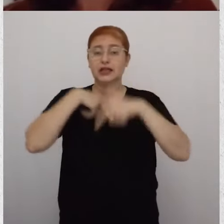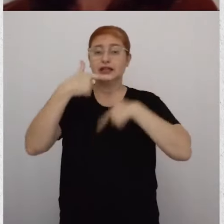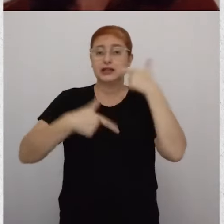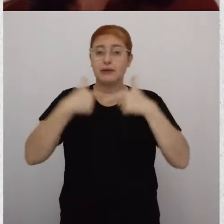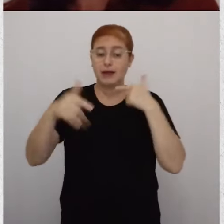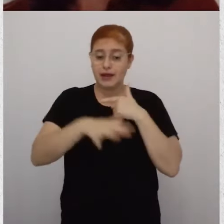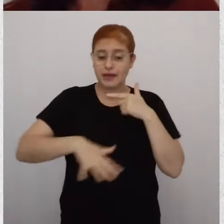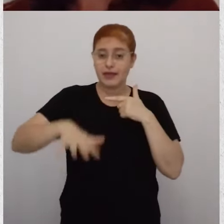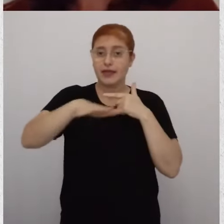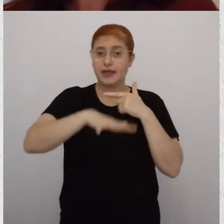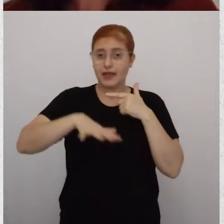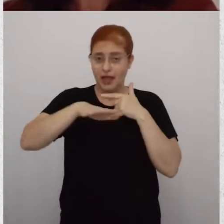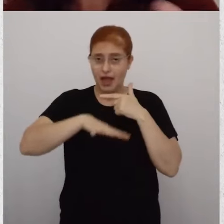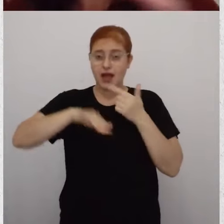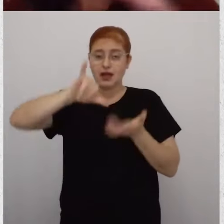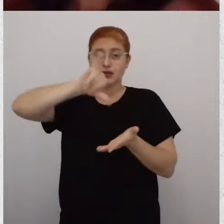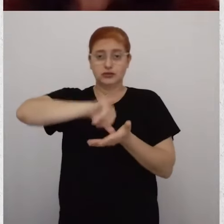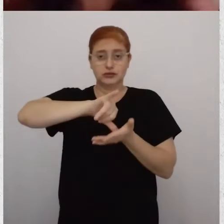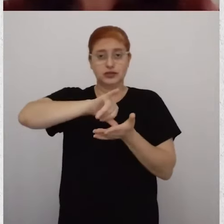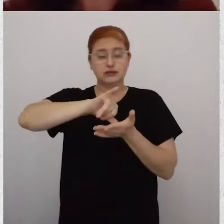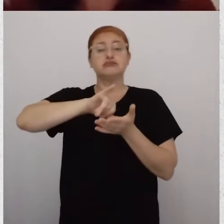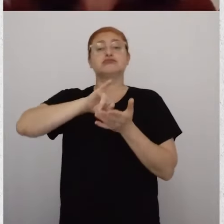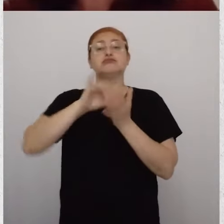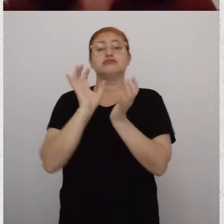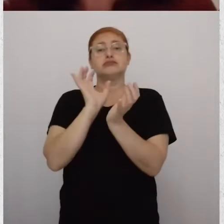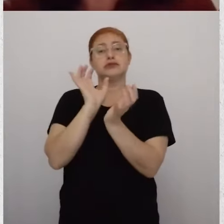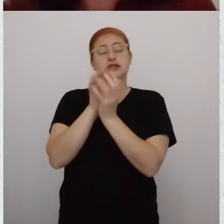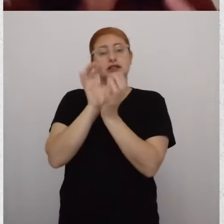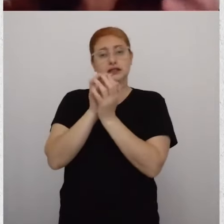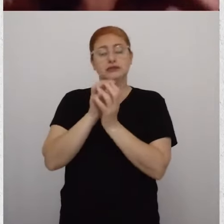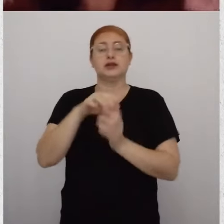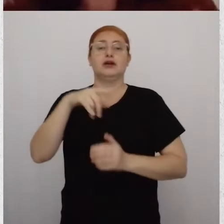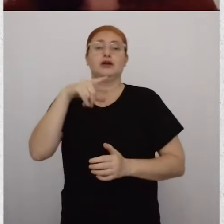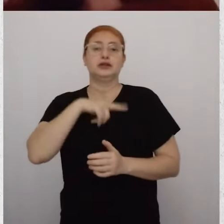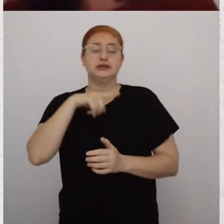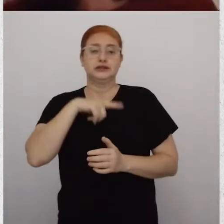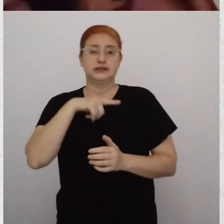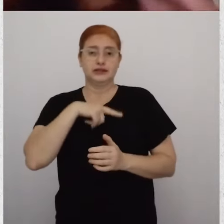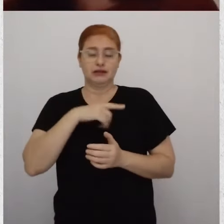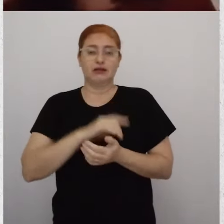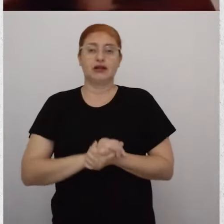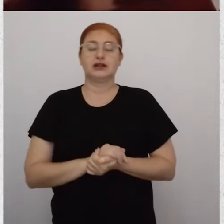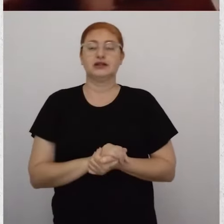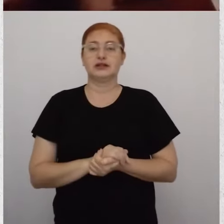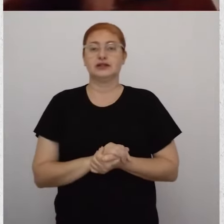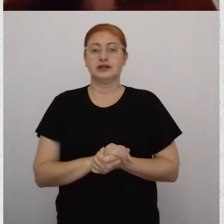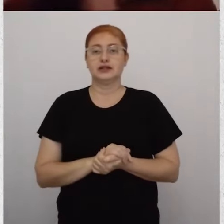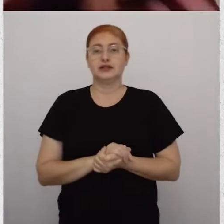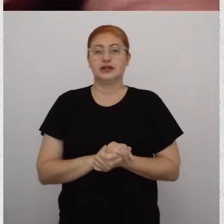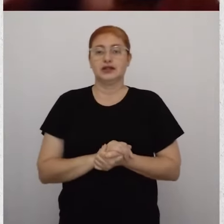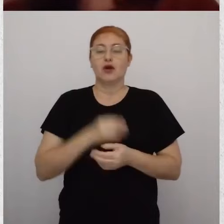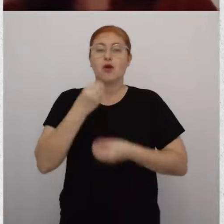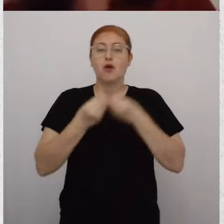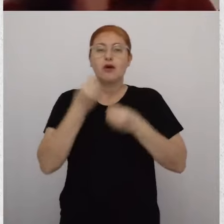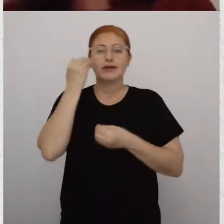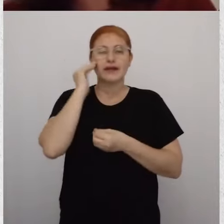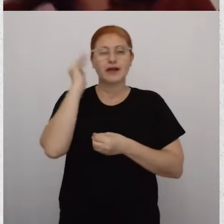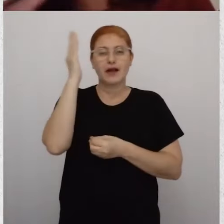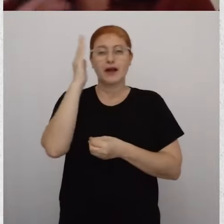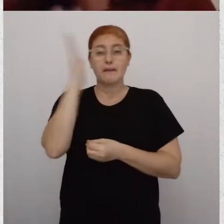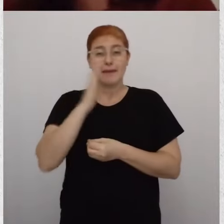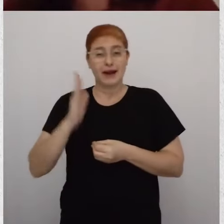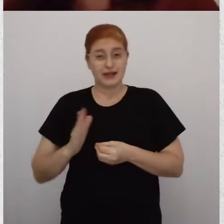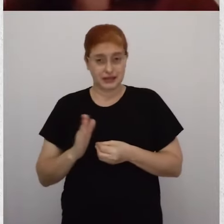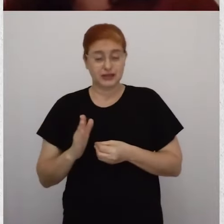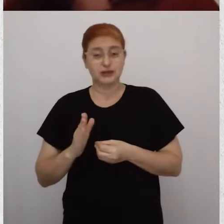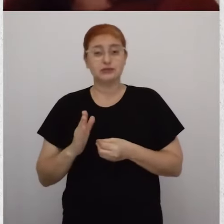Recife. E aí eu faço dois deslocamentos aí, né? Que é tipo o esforço de entender o Brasil a partir de uma cidade